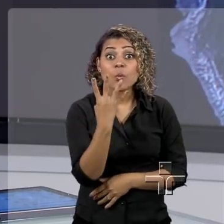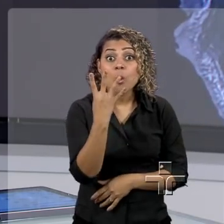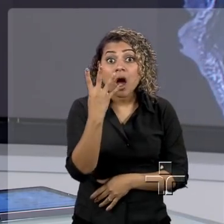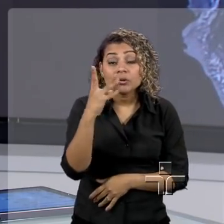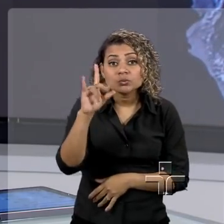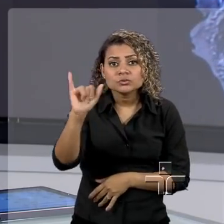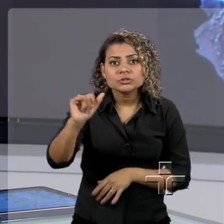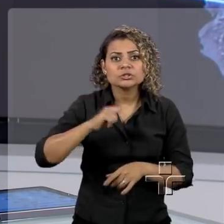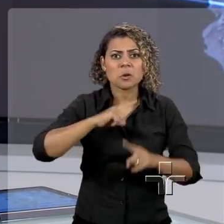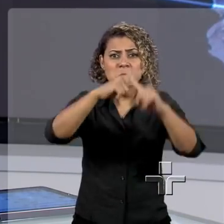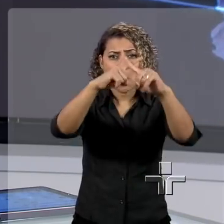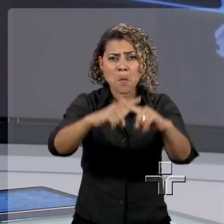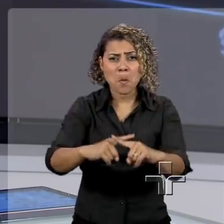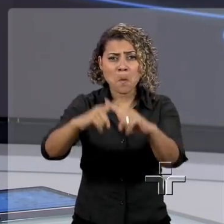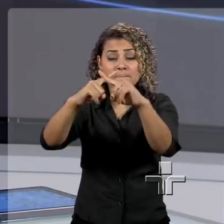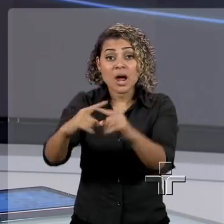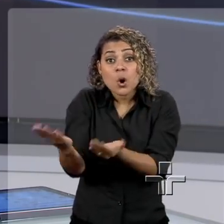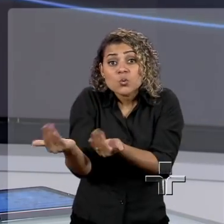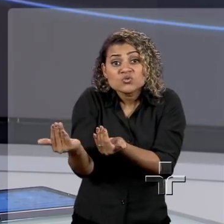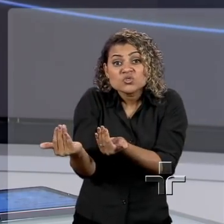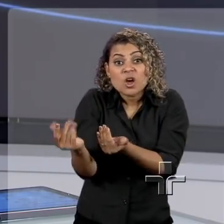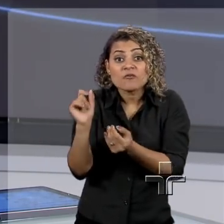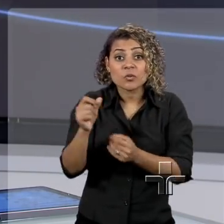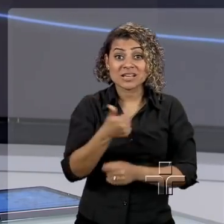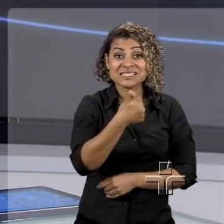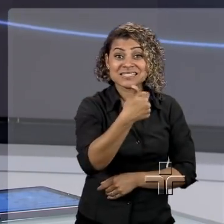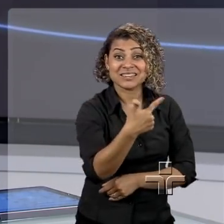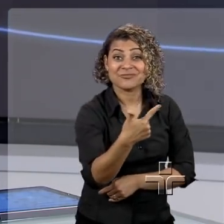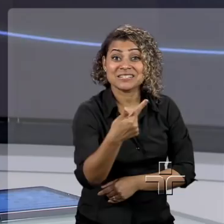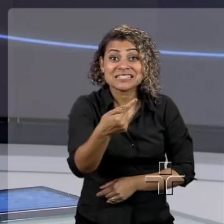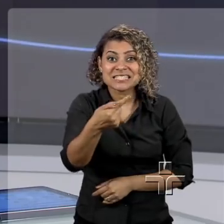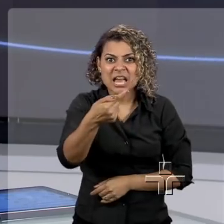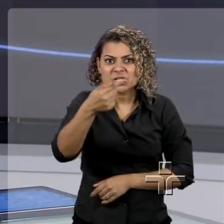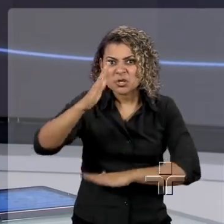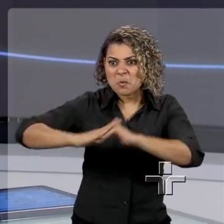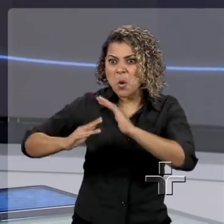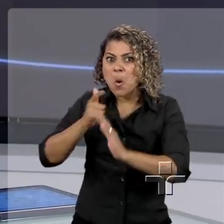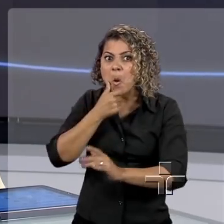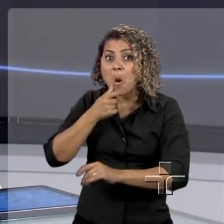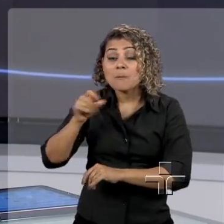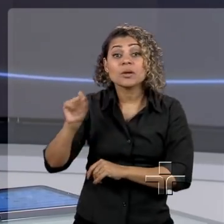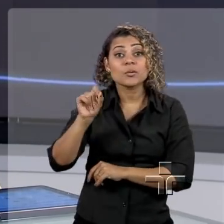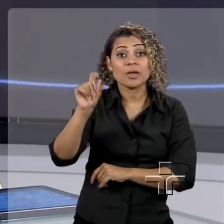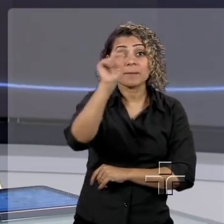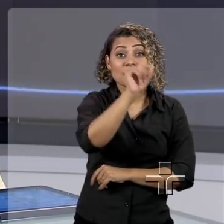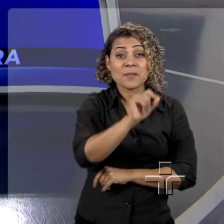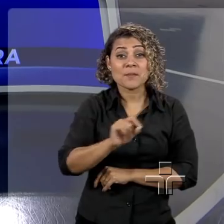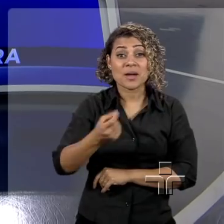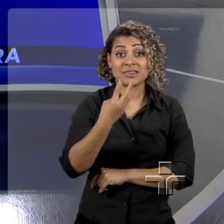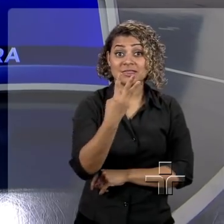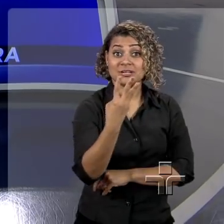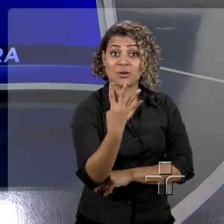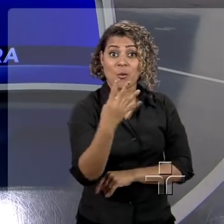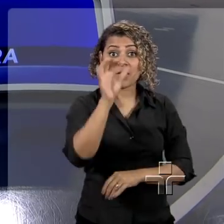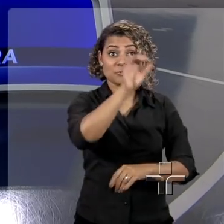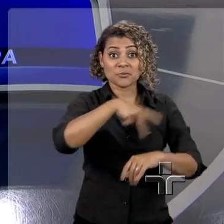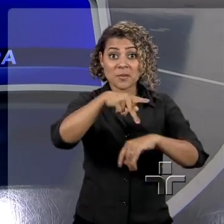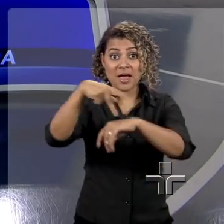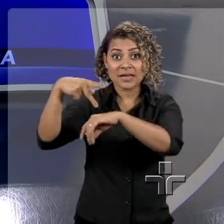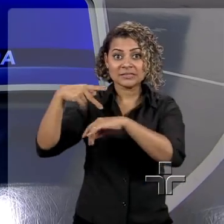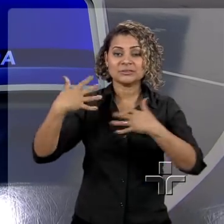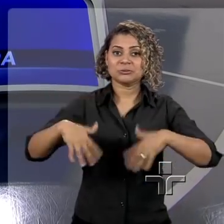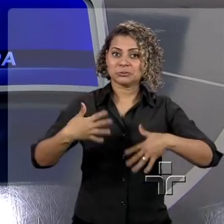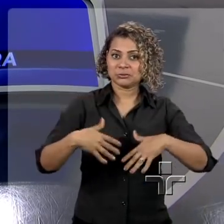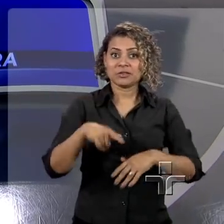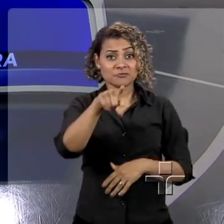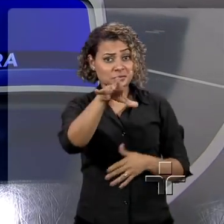de competição, o jovem deixou para trás 127 pilotos de 34 países. E você,